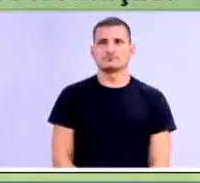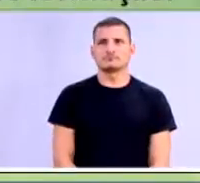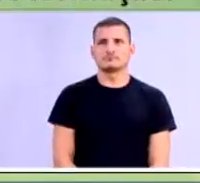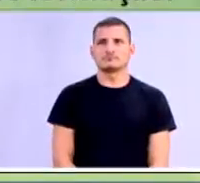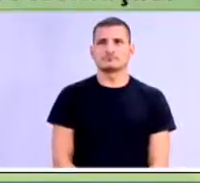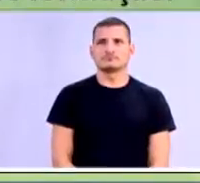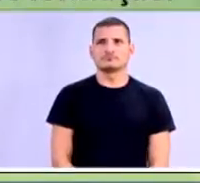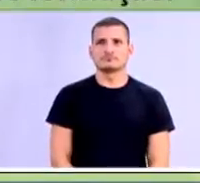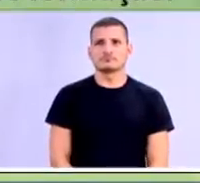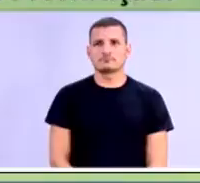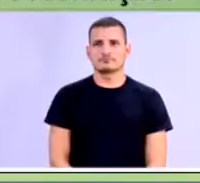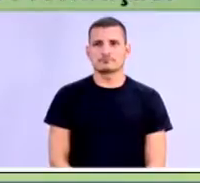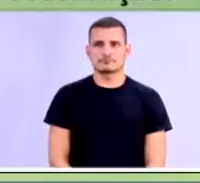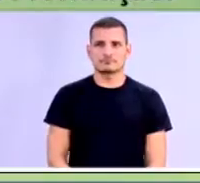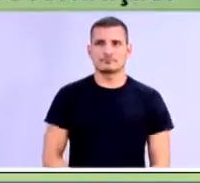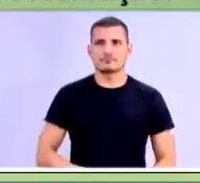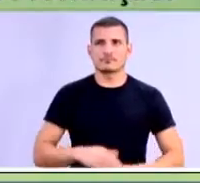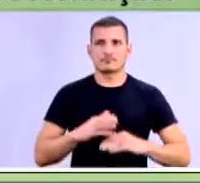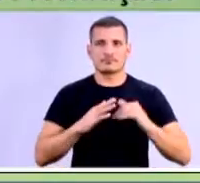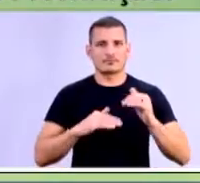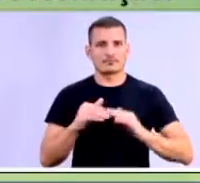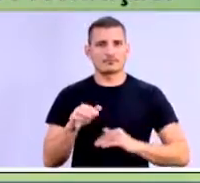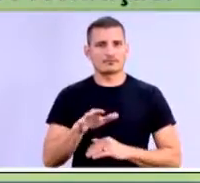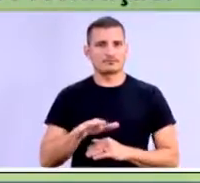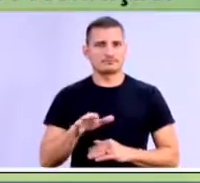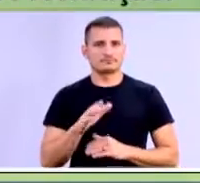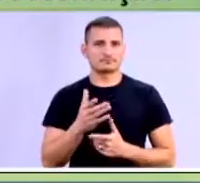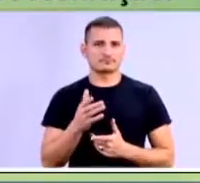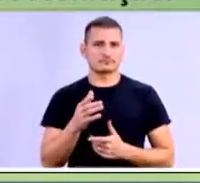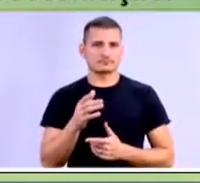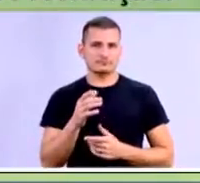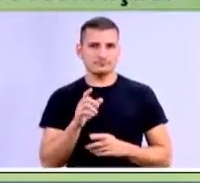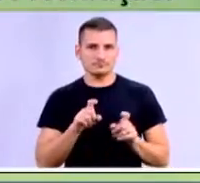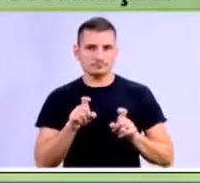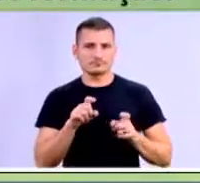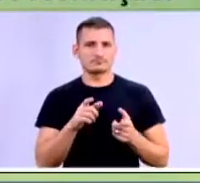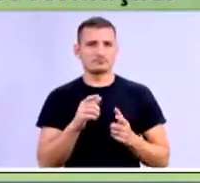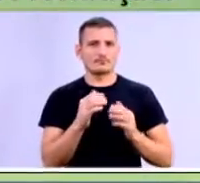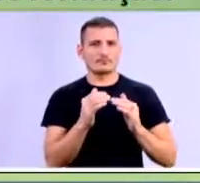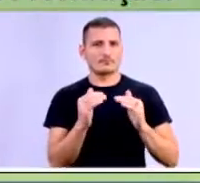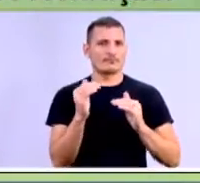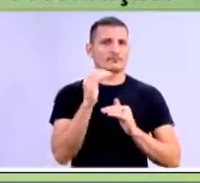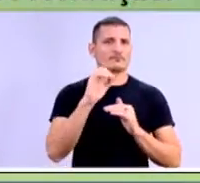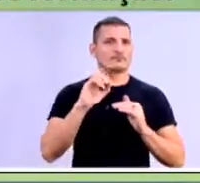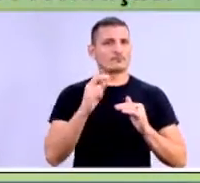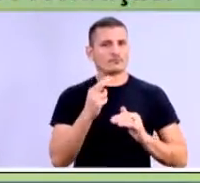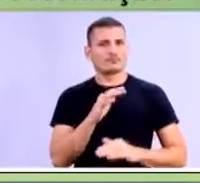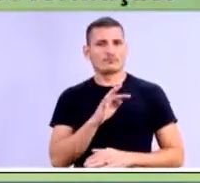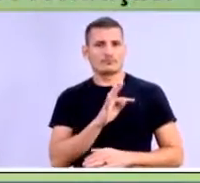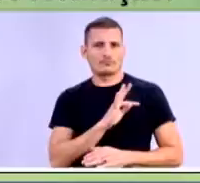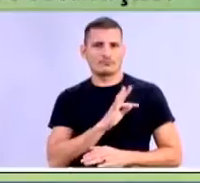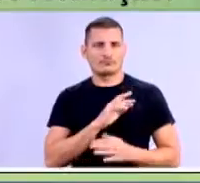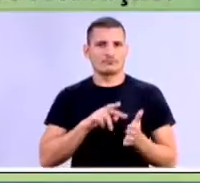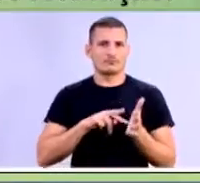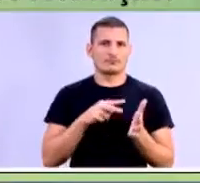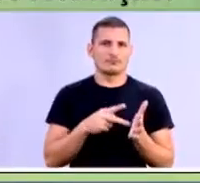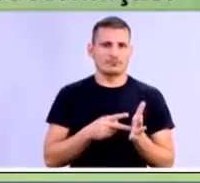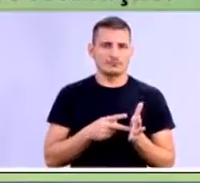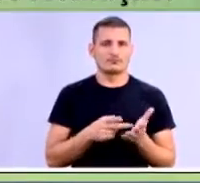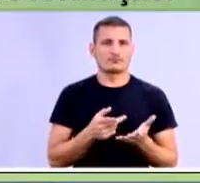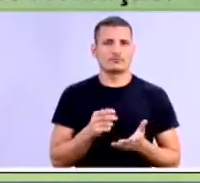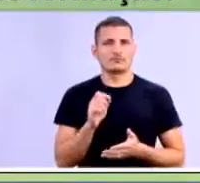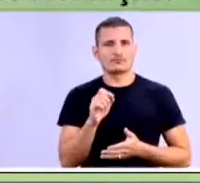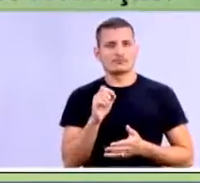Ser um profissional da área de informática para a internet, seja de nível técnico ou superior, significa lidar com algo